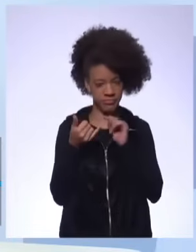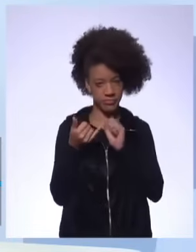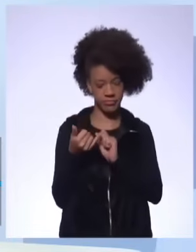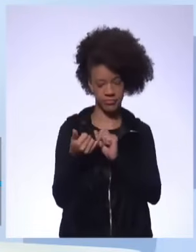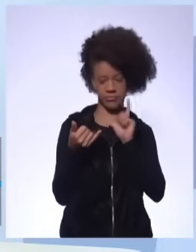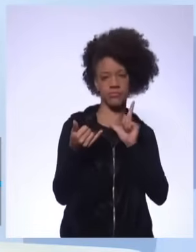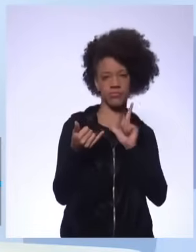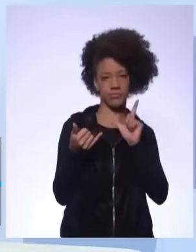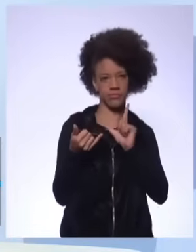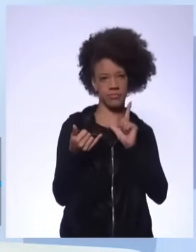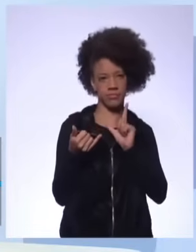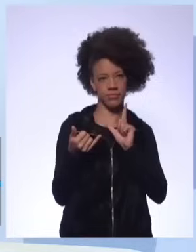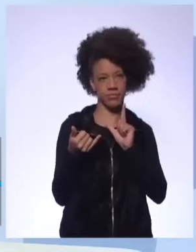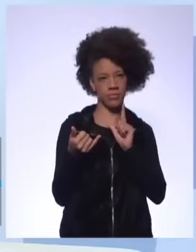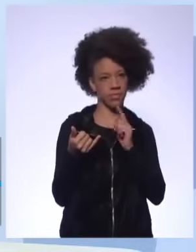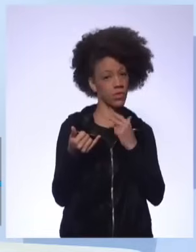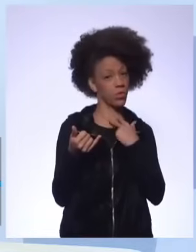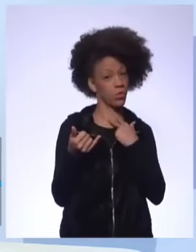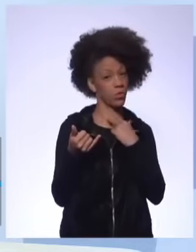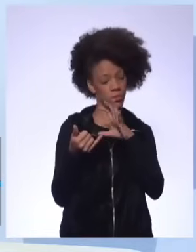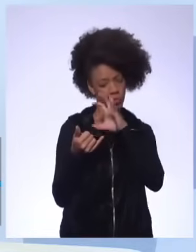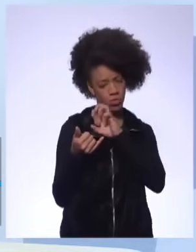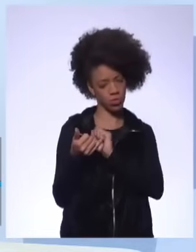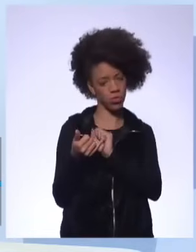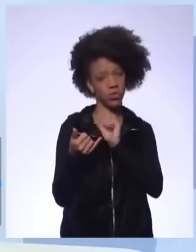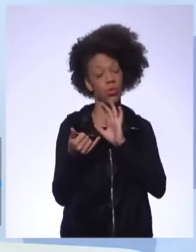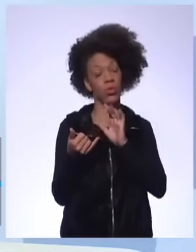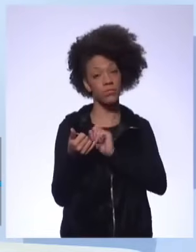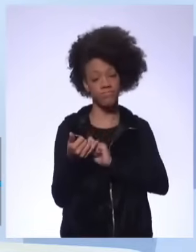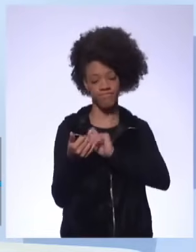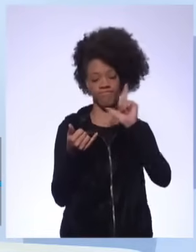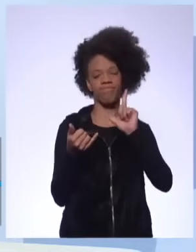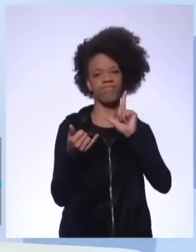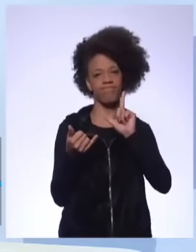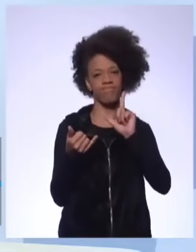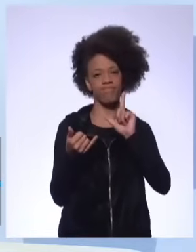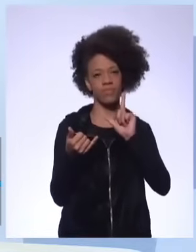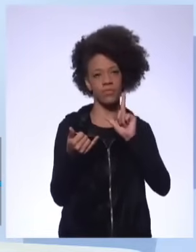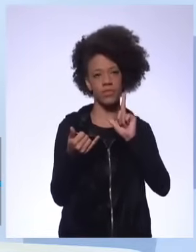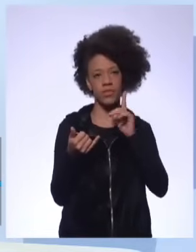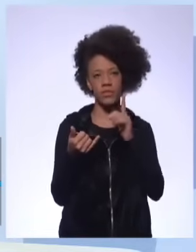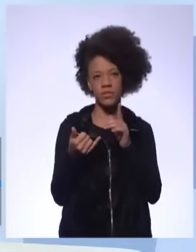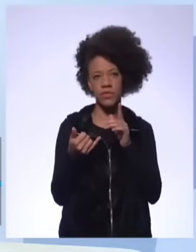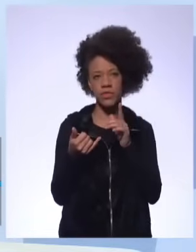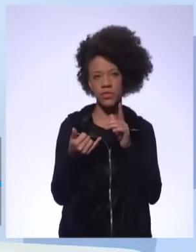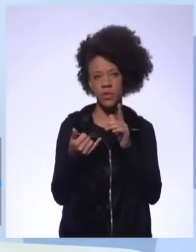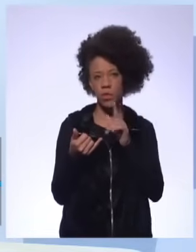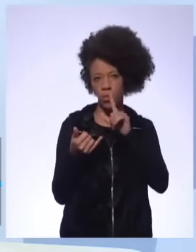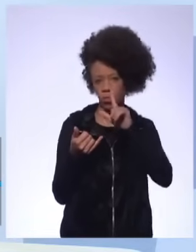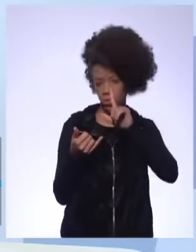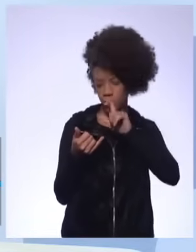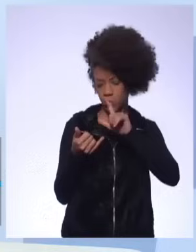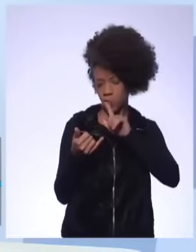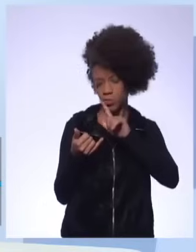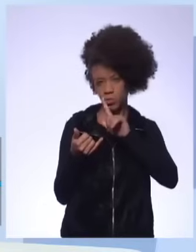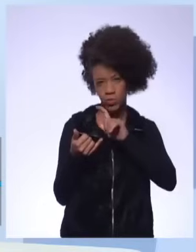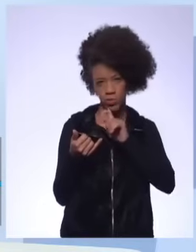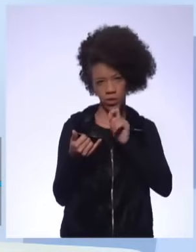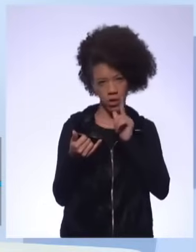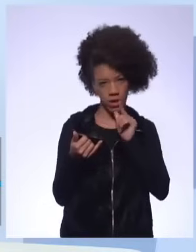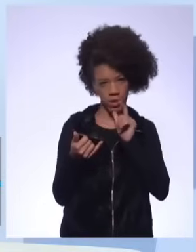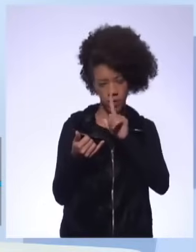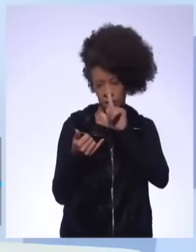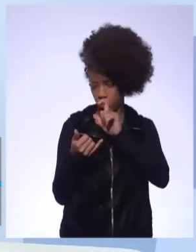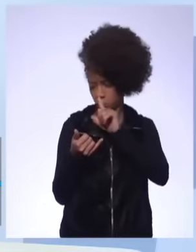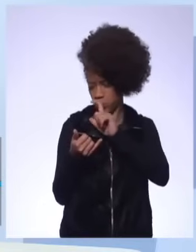ligado, não pode estar com a tela escura. Quando ele está ligado e você dá um sprayzinho com água ou com álcool gel, fica uma série